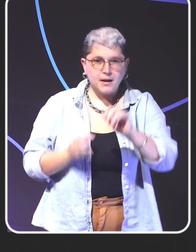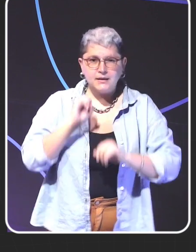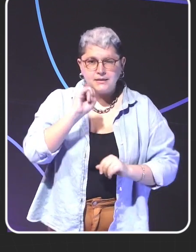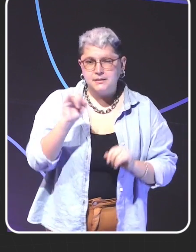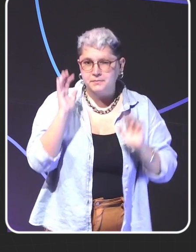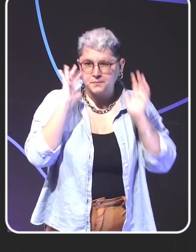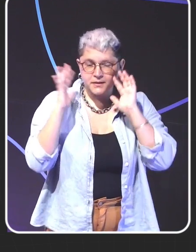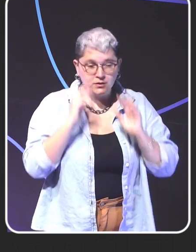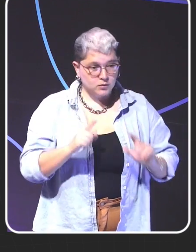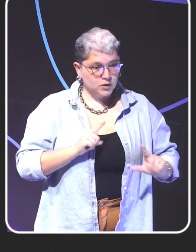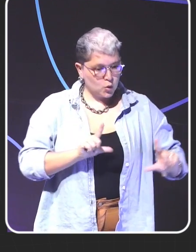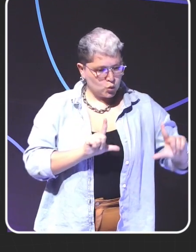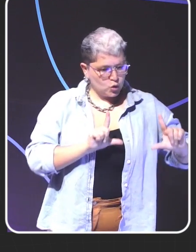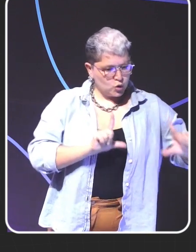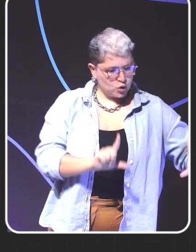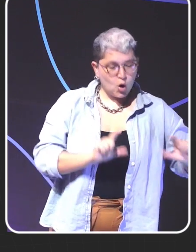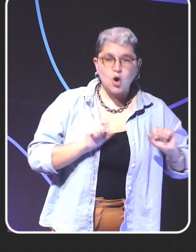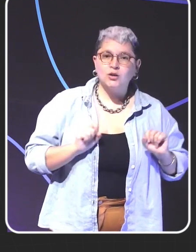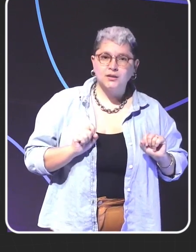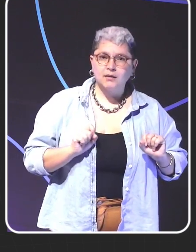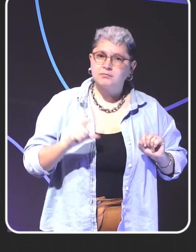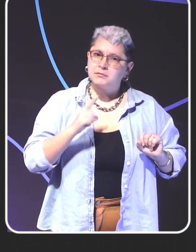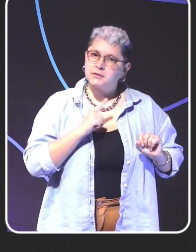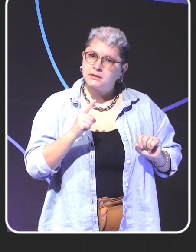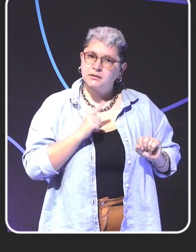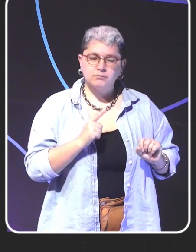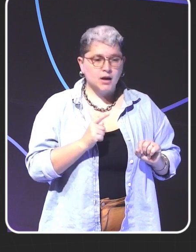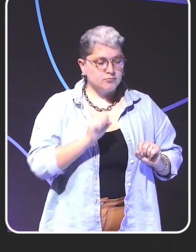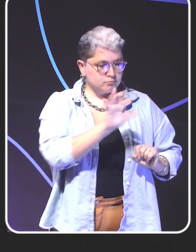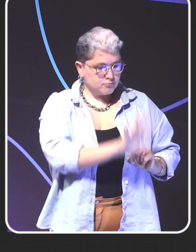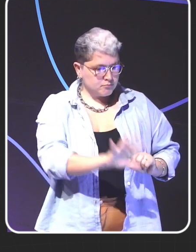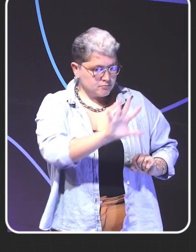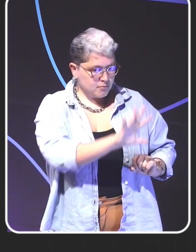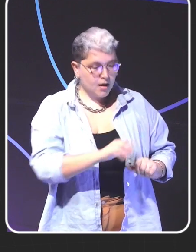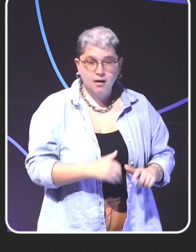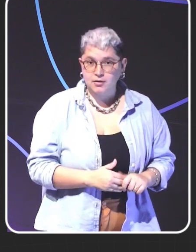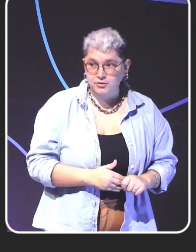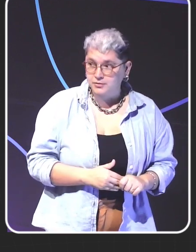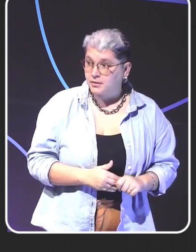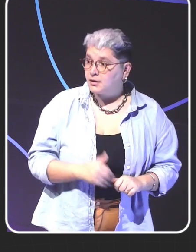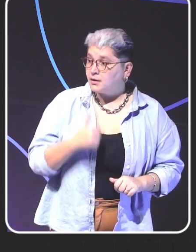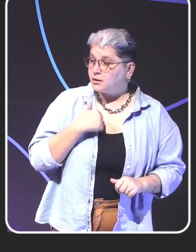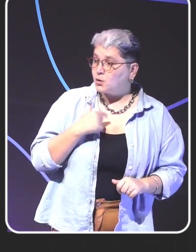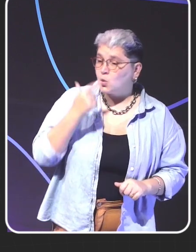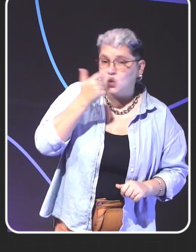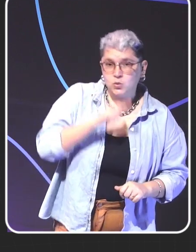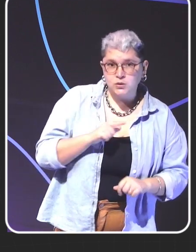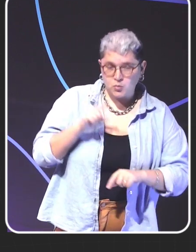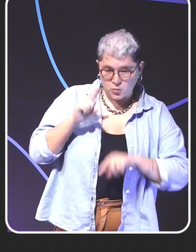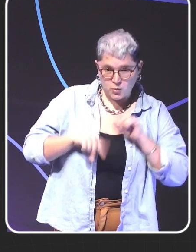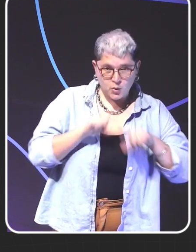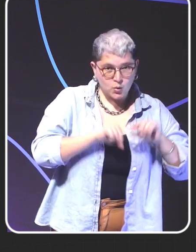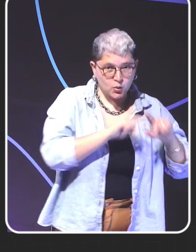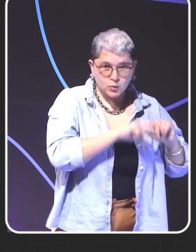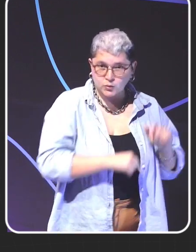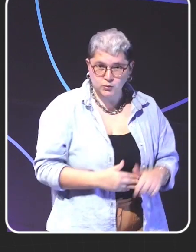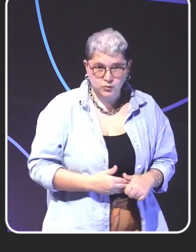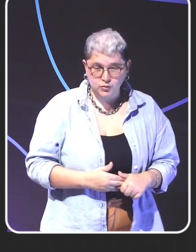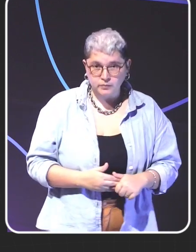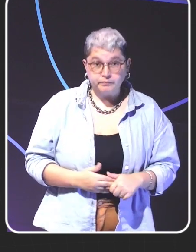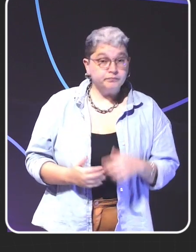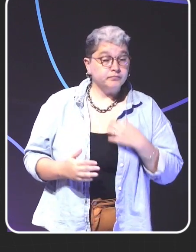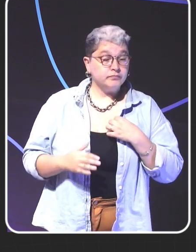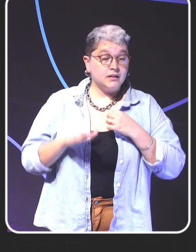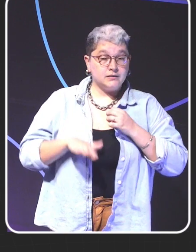totem com uma qualidade legal de mídia, de imagem, onde eu consiga me aproximar um pouco mais desse produto. E ainda que eu não